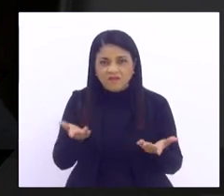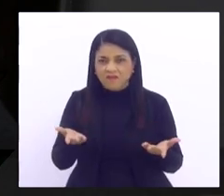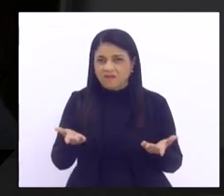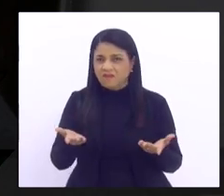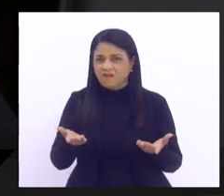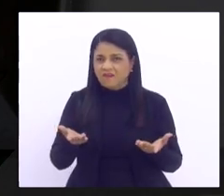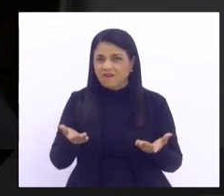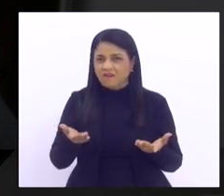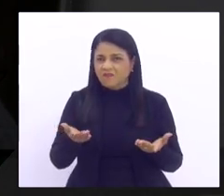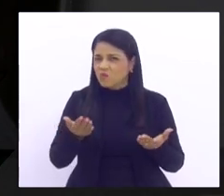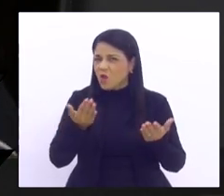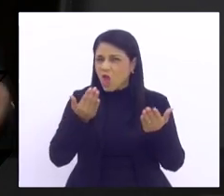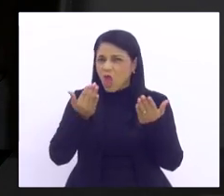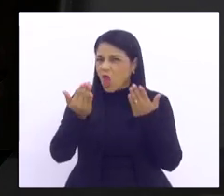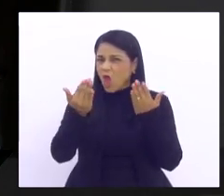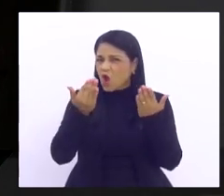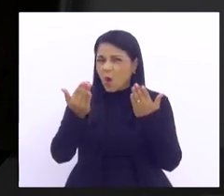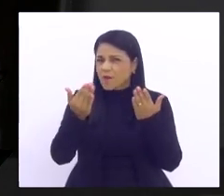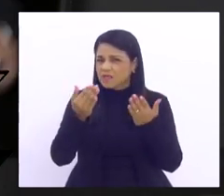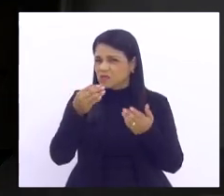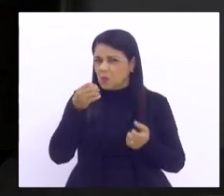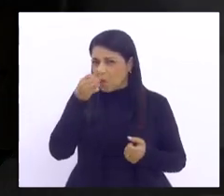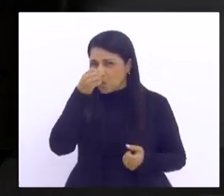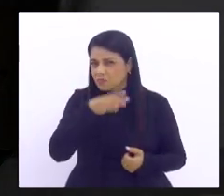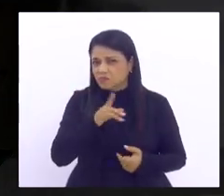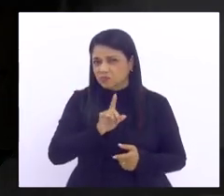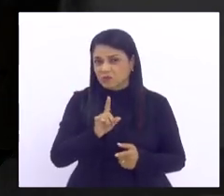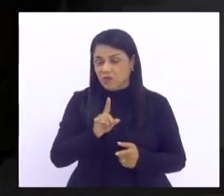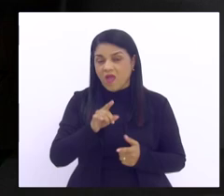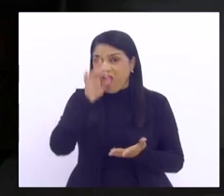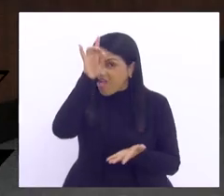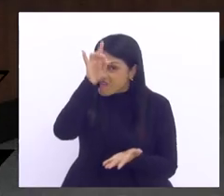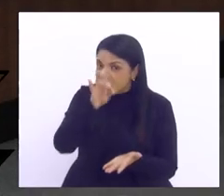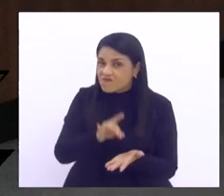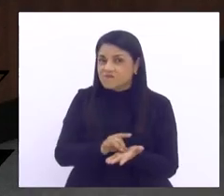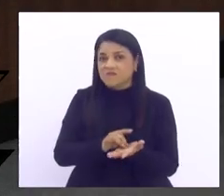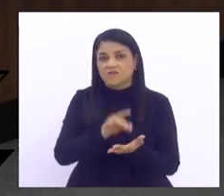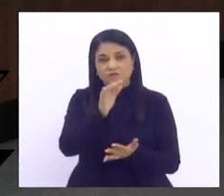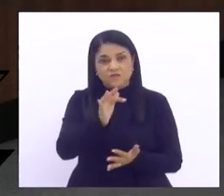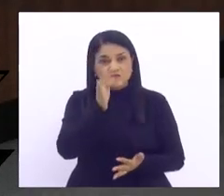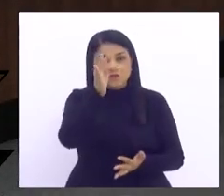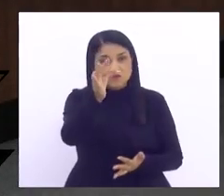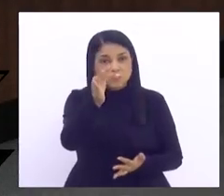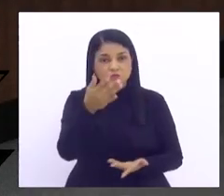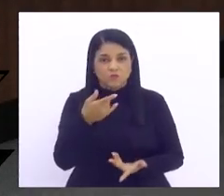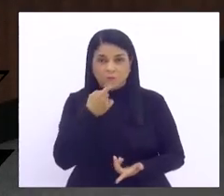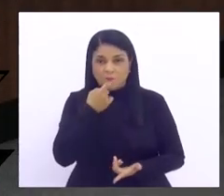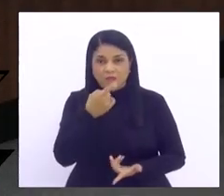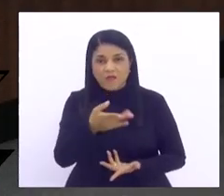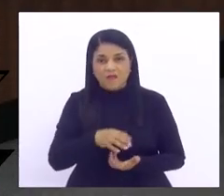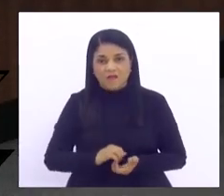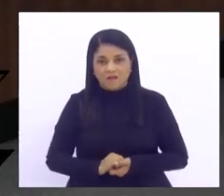Não, a comparação não é esdrúxula, a comparação é real. É isso que vai acontecer em um futuro próximo, ora.